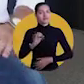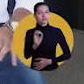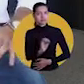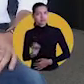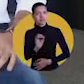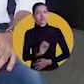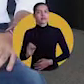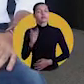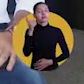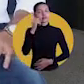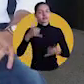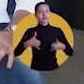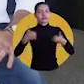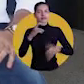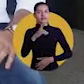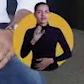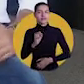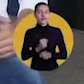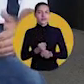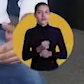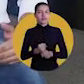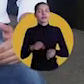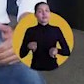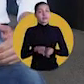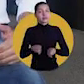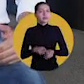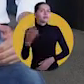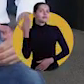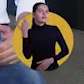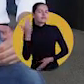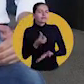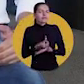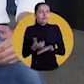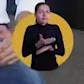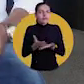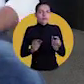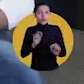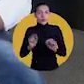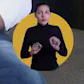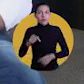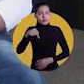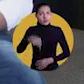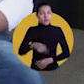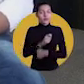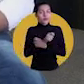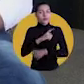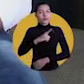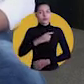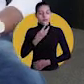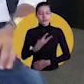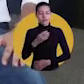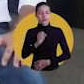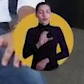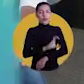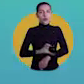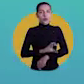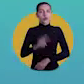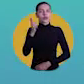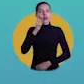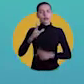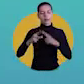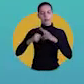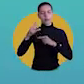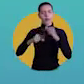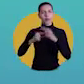anos, mas também porque o semestre começou com a ótima notícia dos 38 cursos estrelados pelo Guia do Estudante da Editora